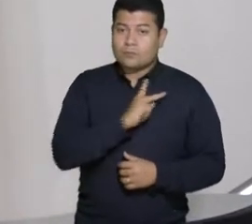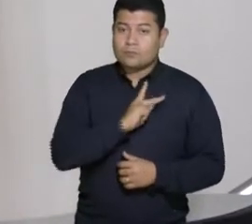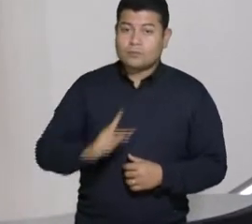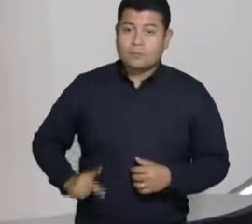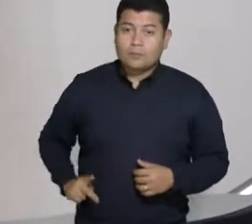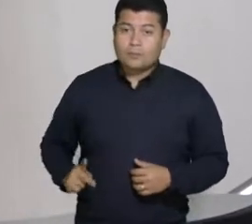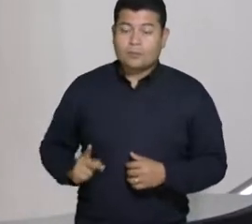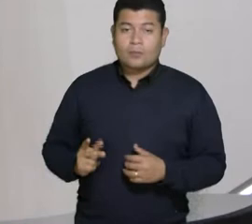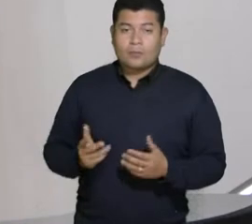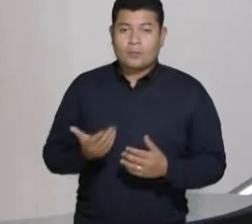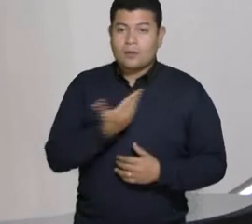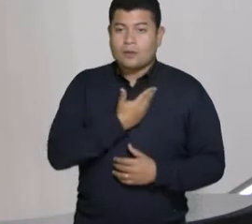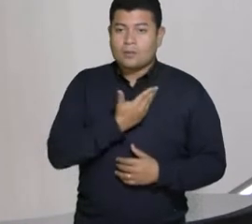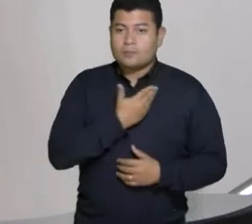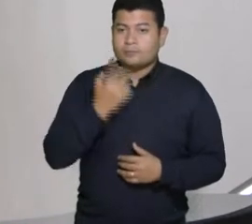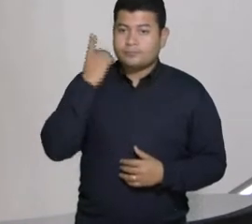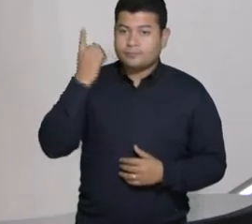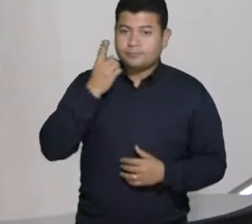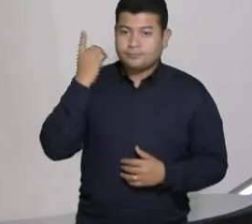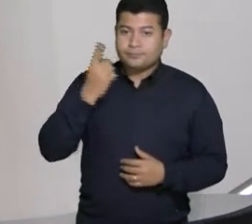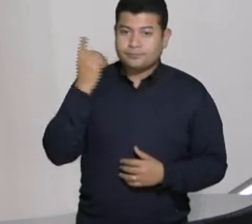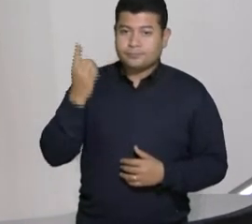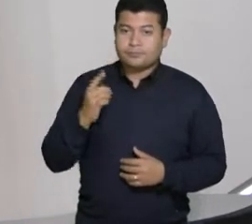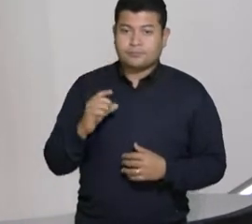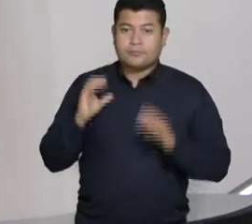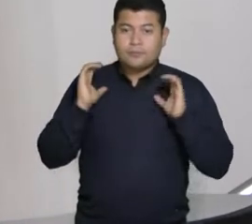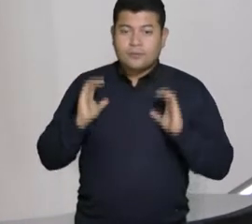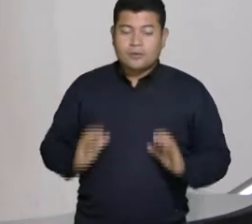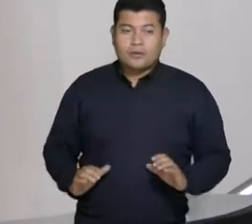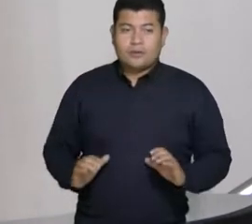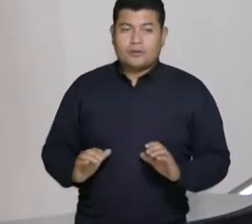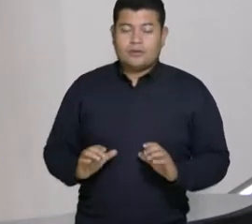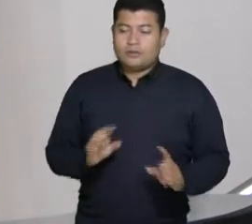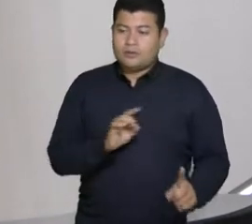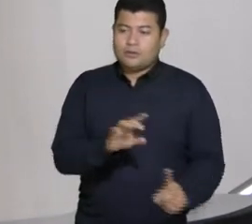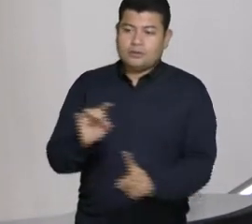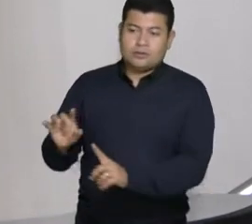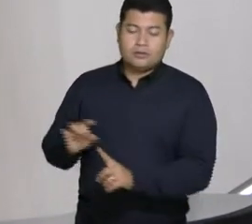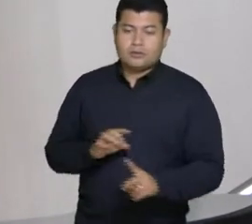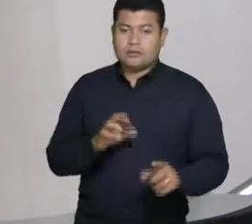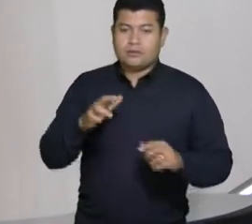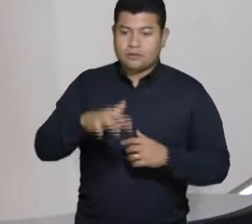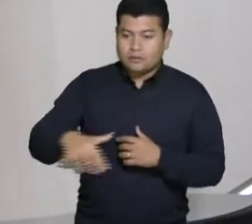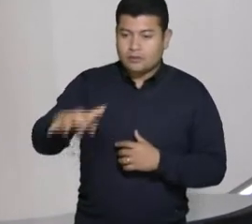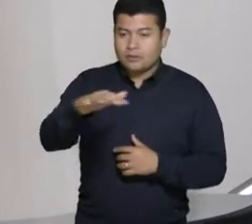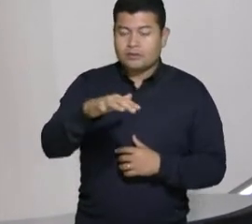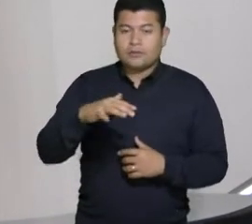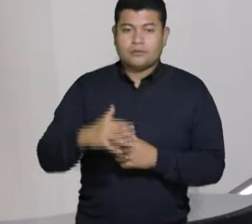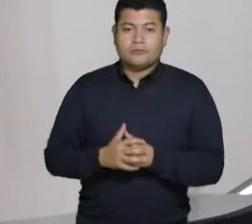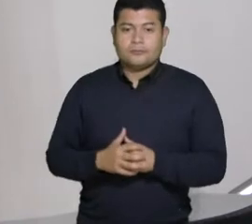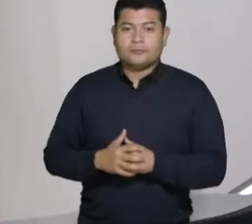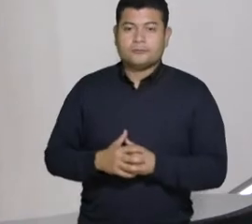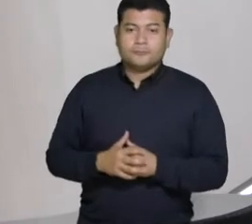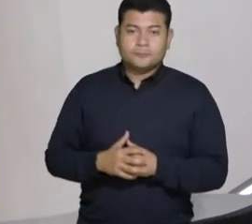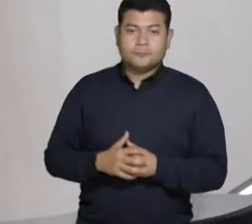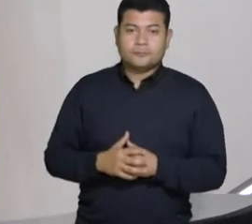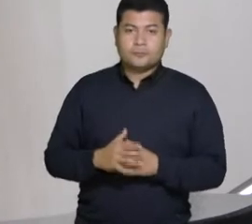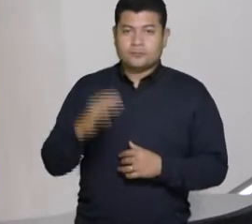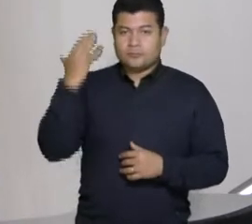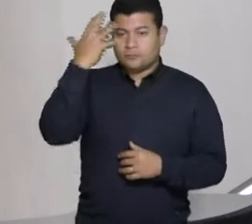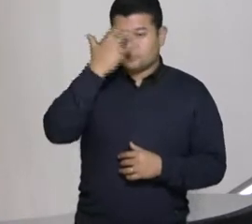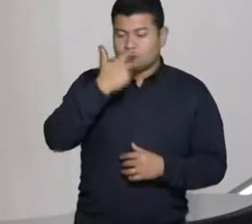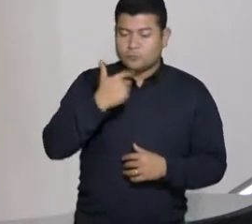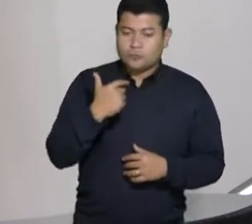colegas deputados cidadãos catarinenses de todas as regiões da nossa bela e Santa Catarina a gente realmente